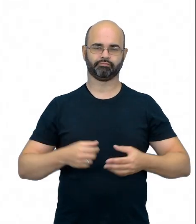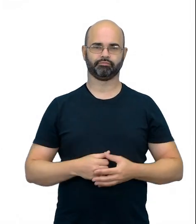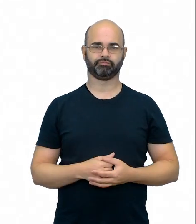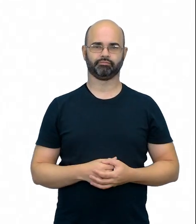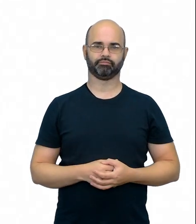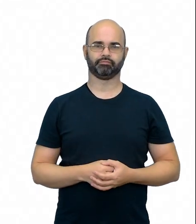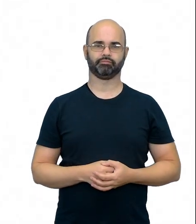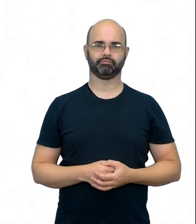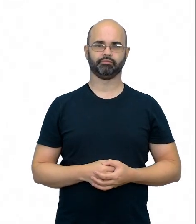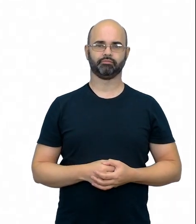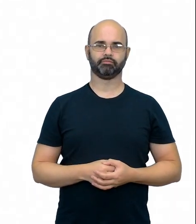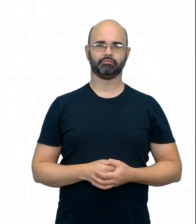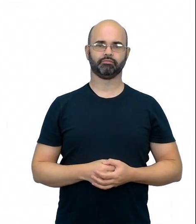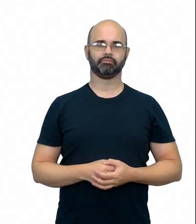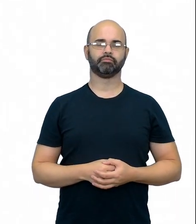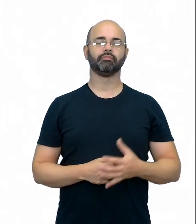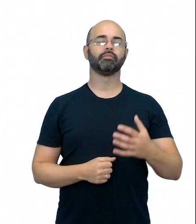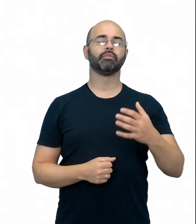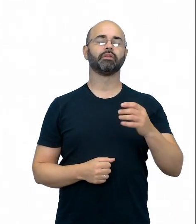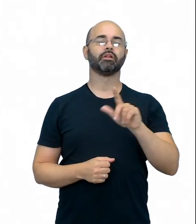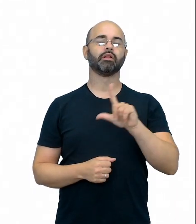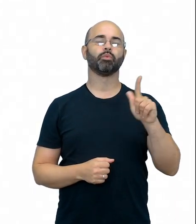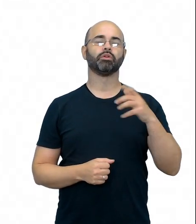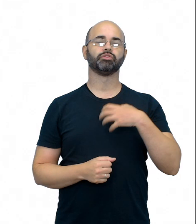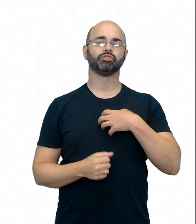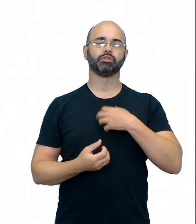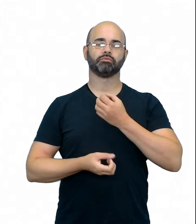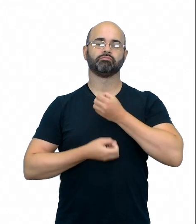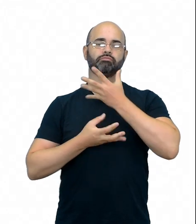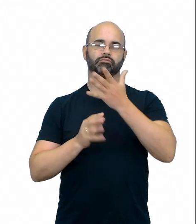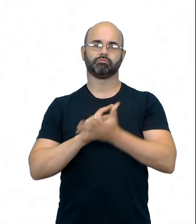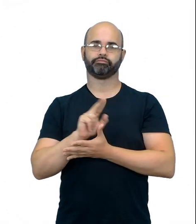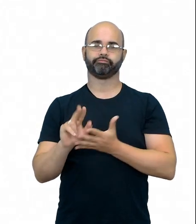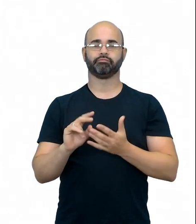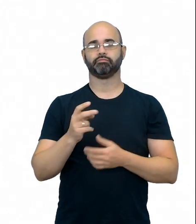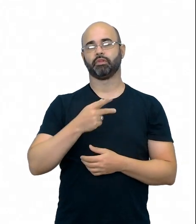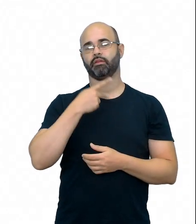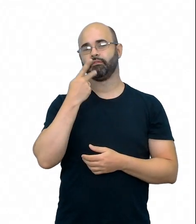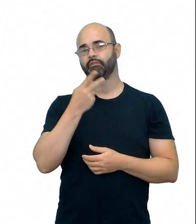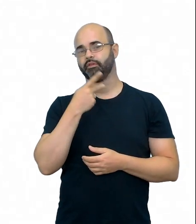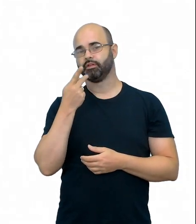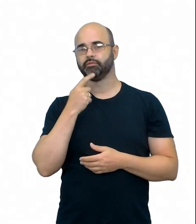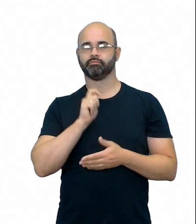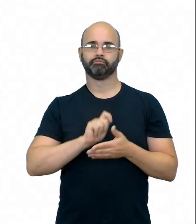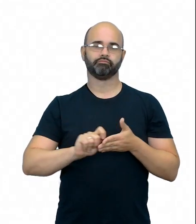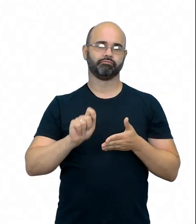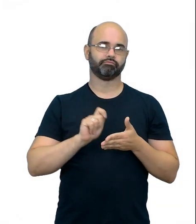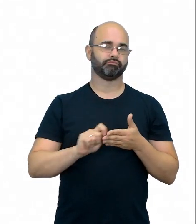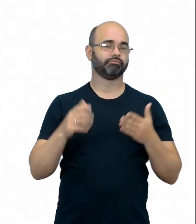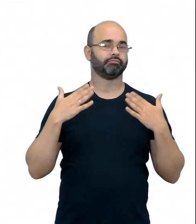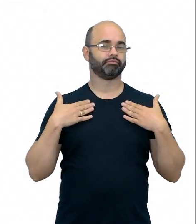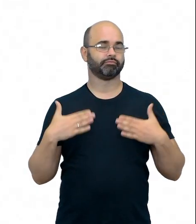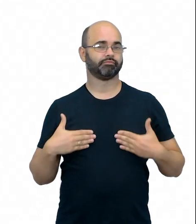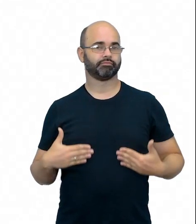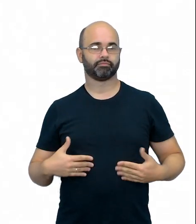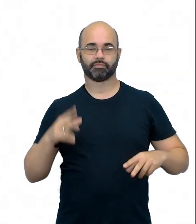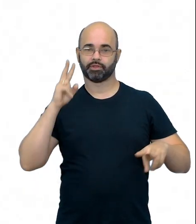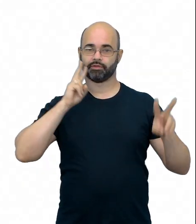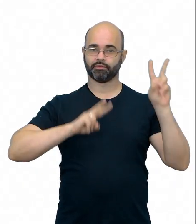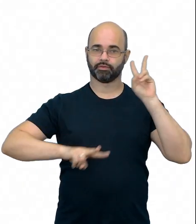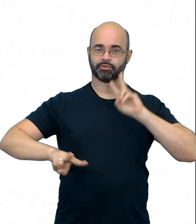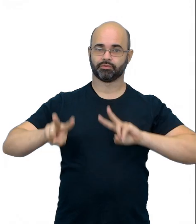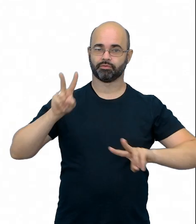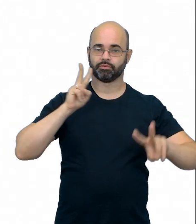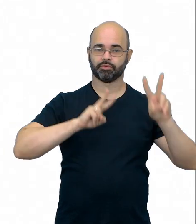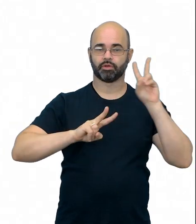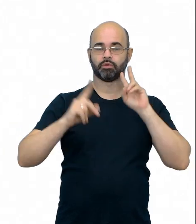de diferentes formas de linguagem, né, a verbal, oral e escrita, corporal, visual,